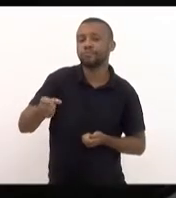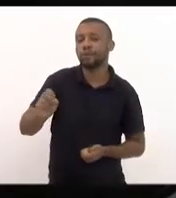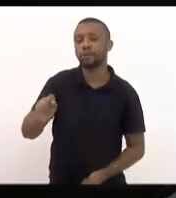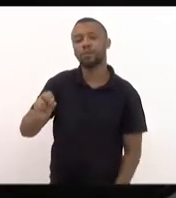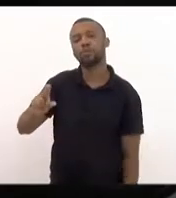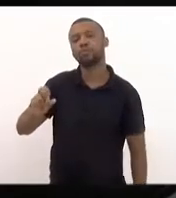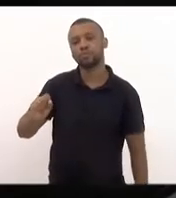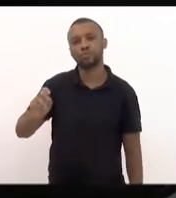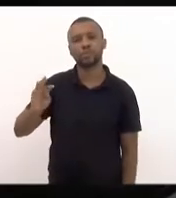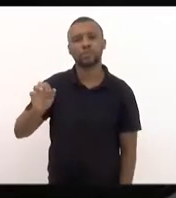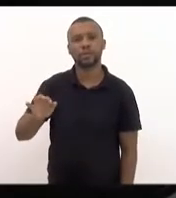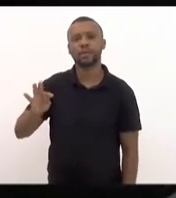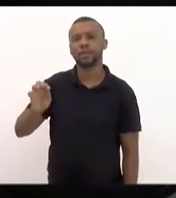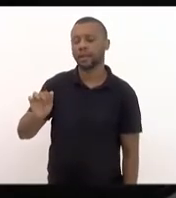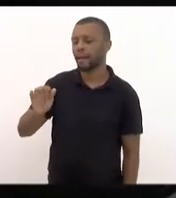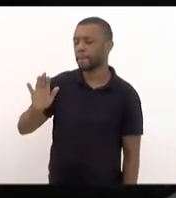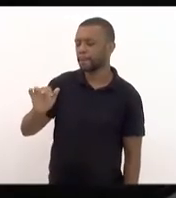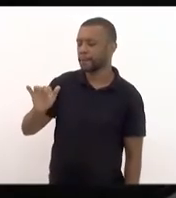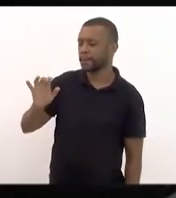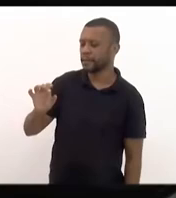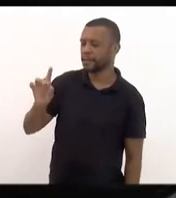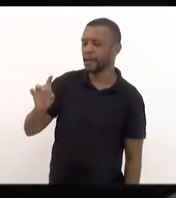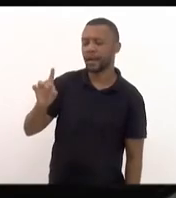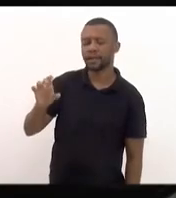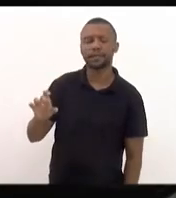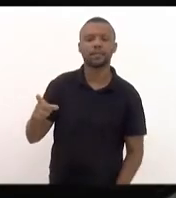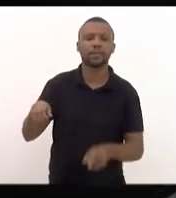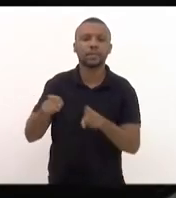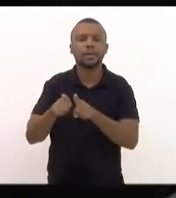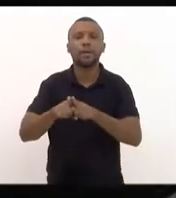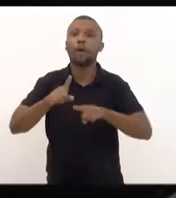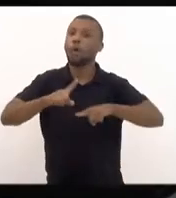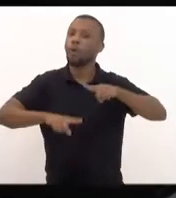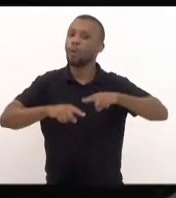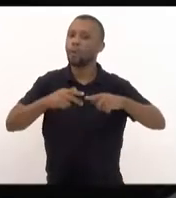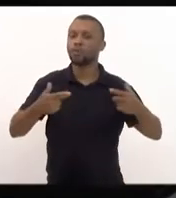localidade, vai ser impactada negativamente, como até os produtos das empresas que são